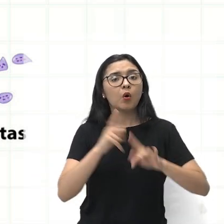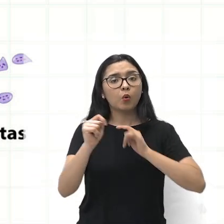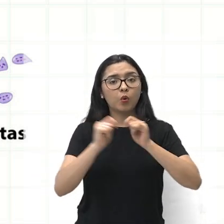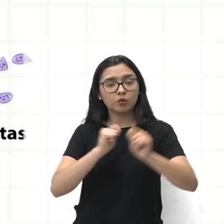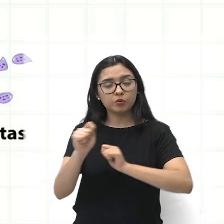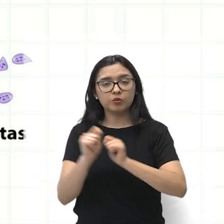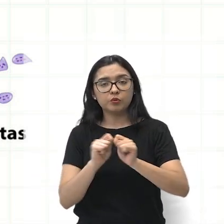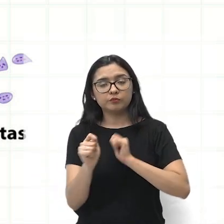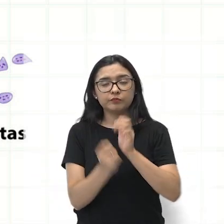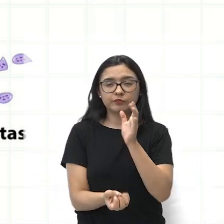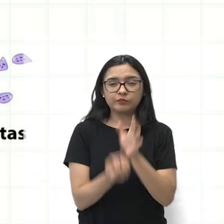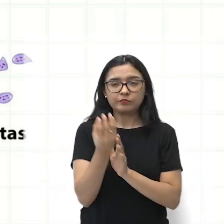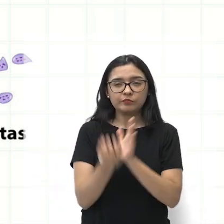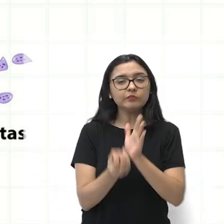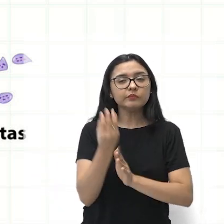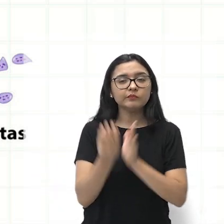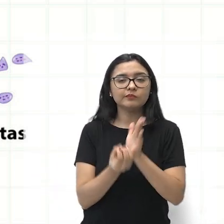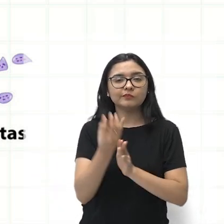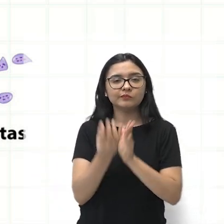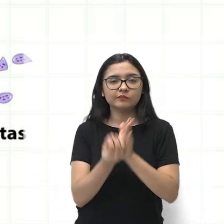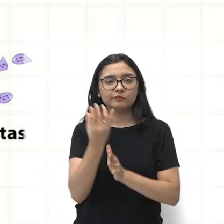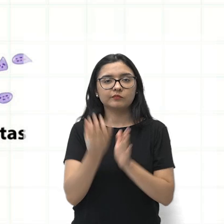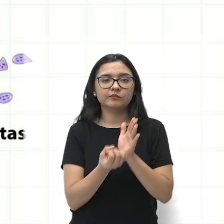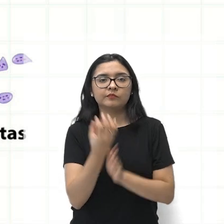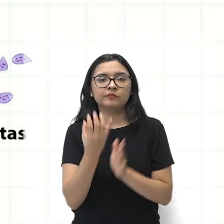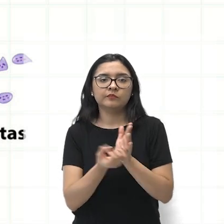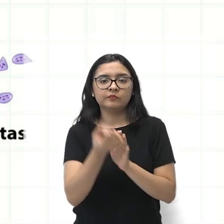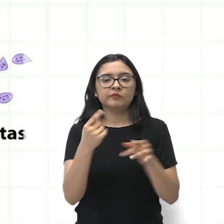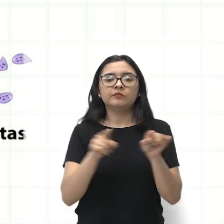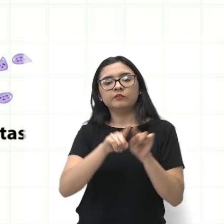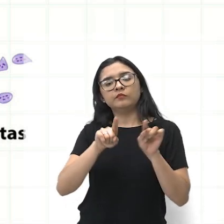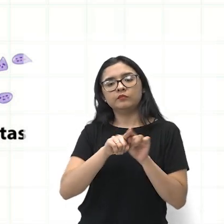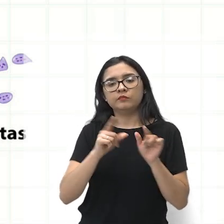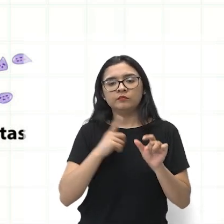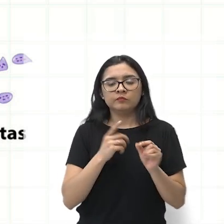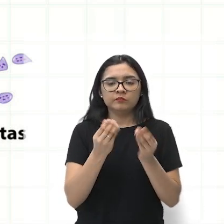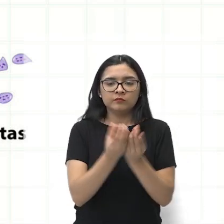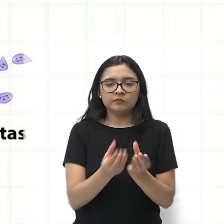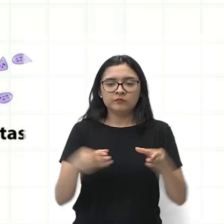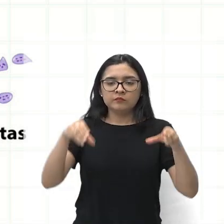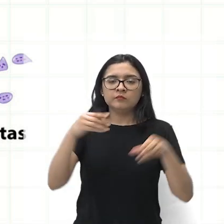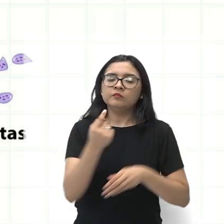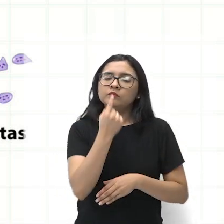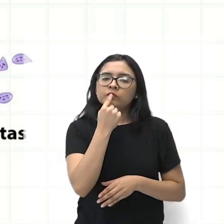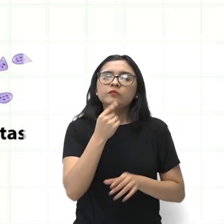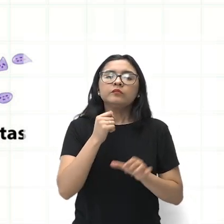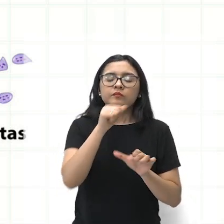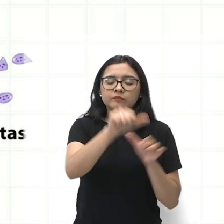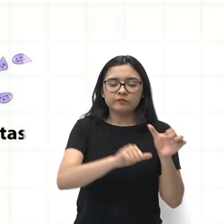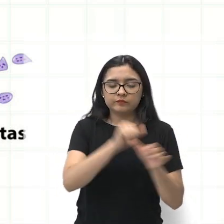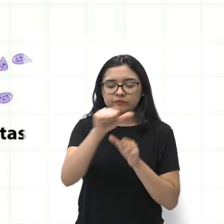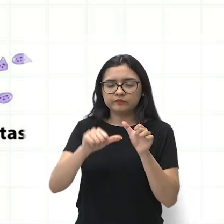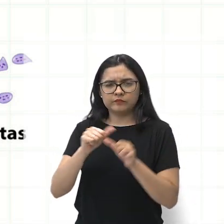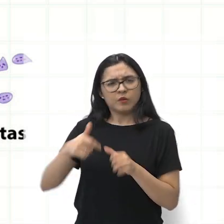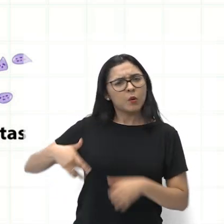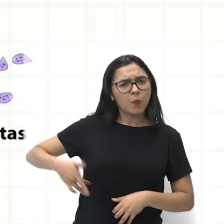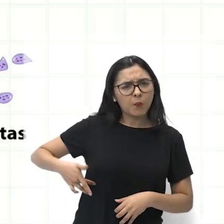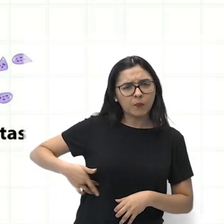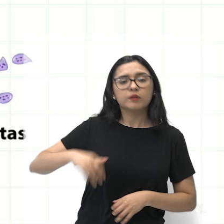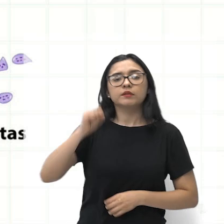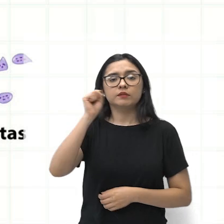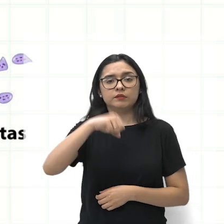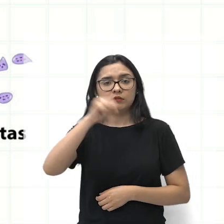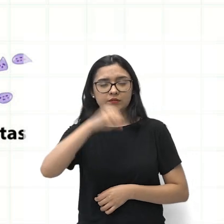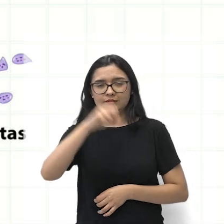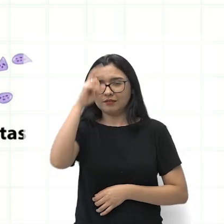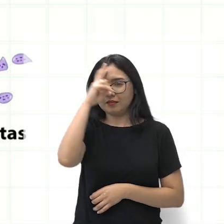a produção, a renovação dos nossos glóbulos vermelhos. No rim, professora,